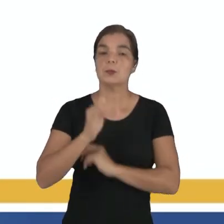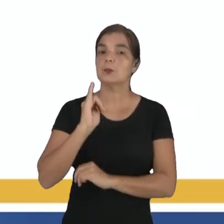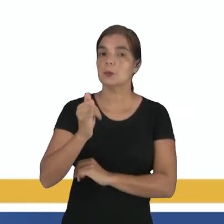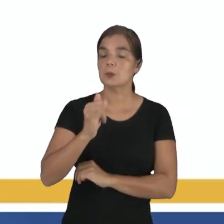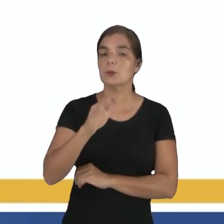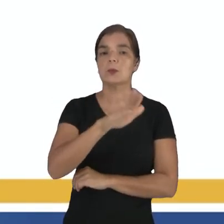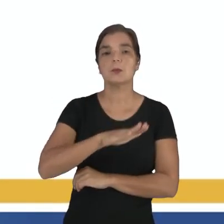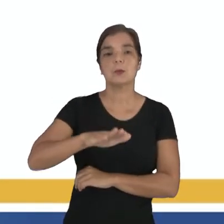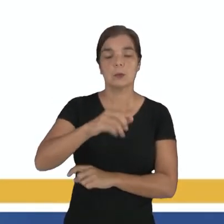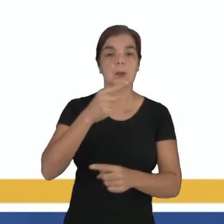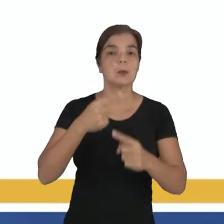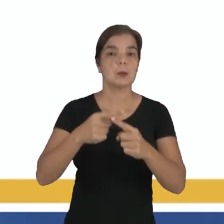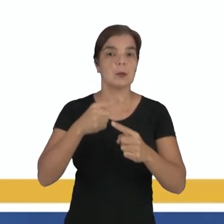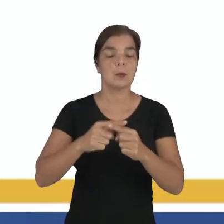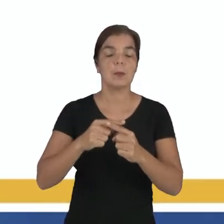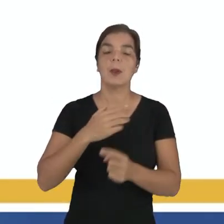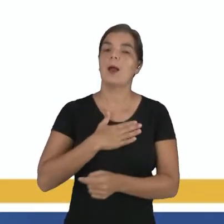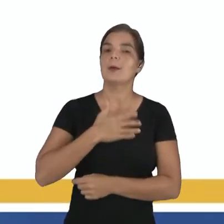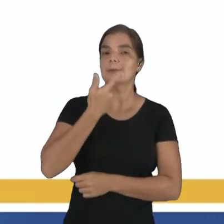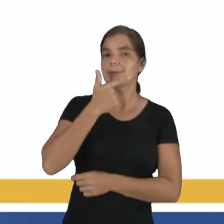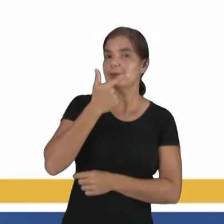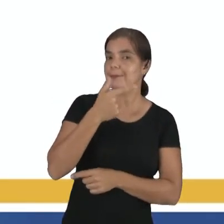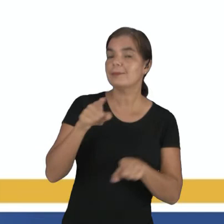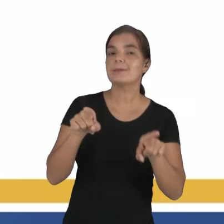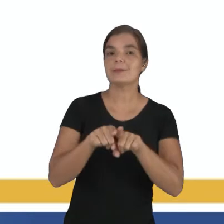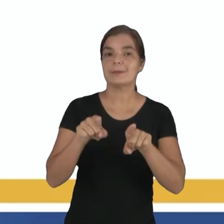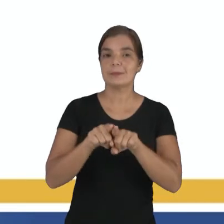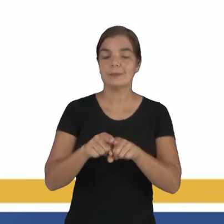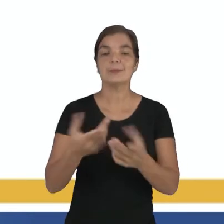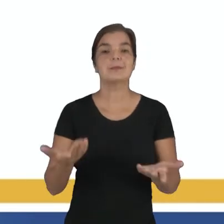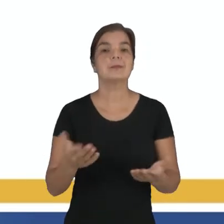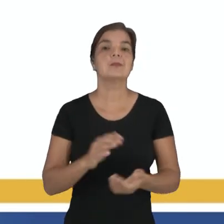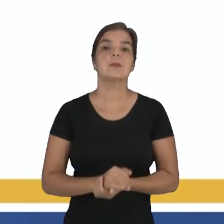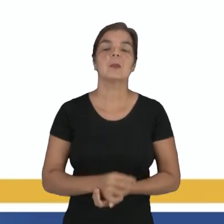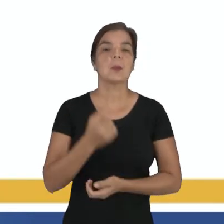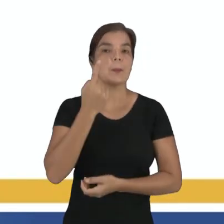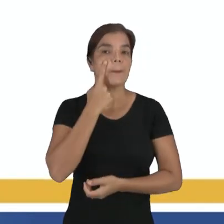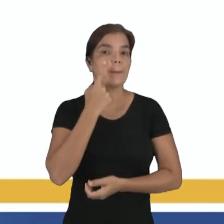narrativo, geralmente é para ele divertir, é para entreter.